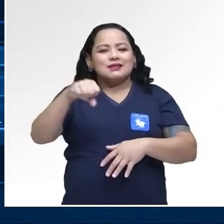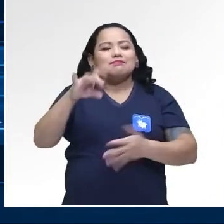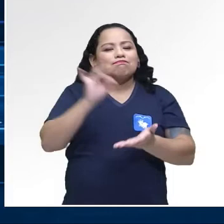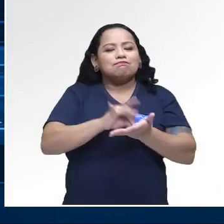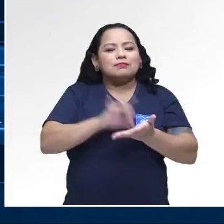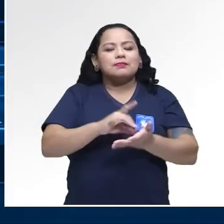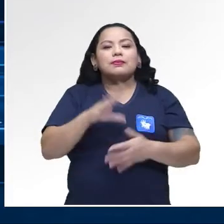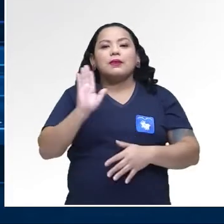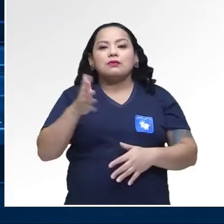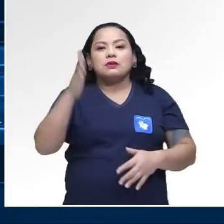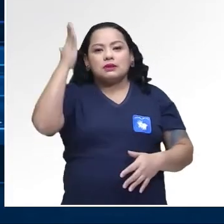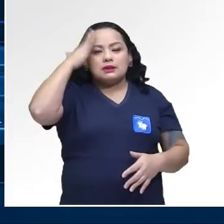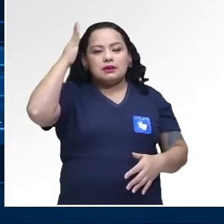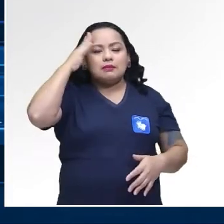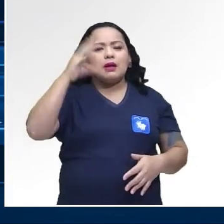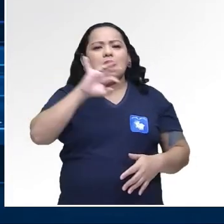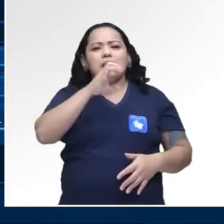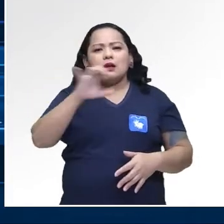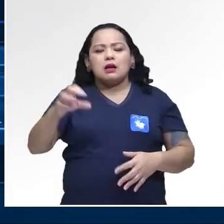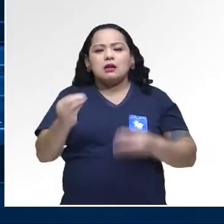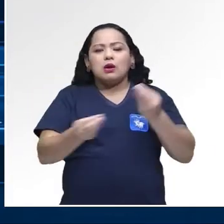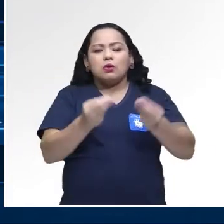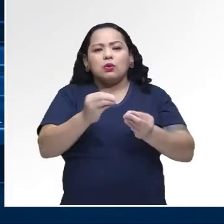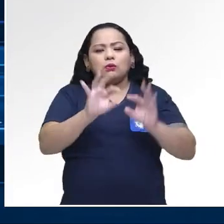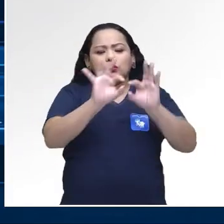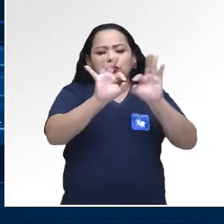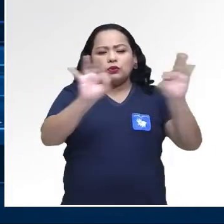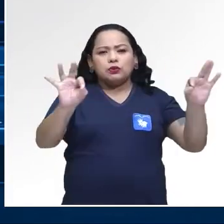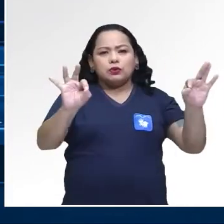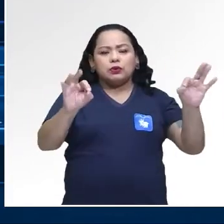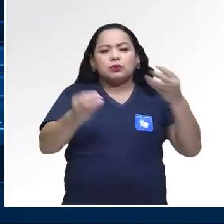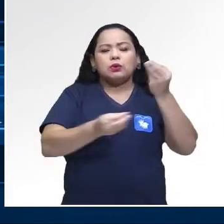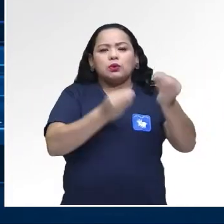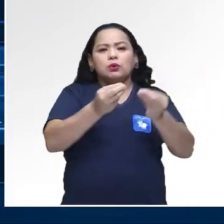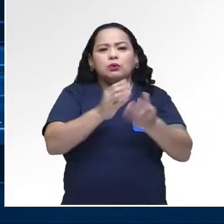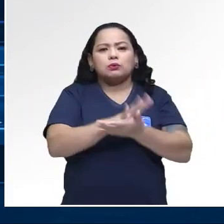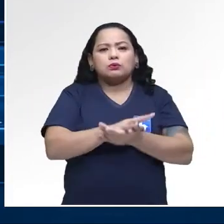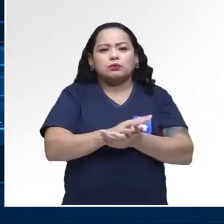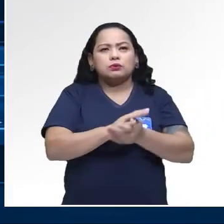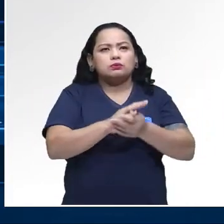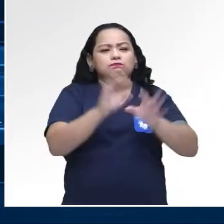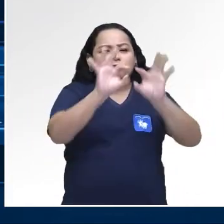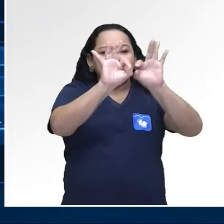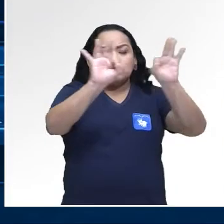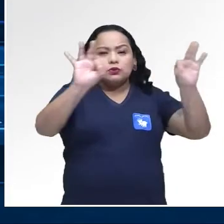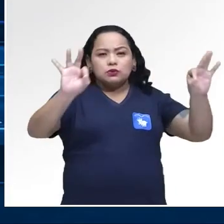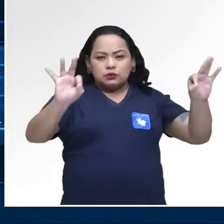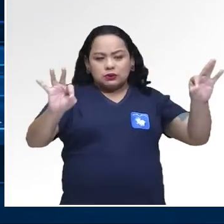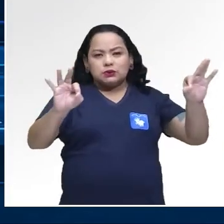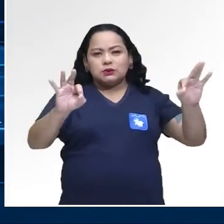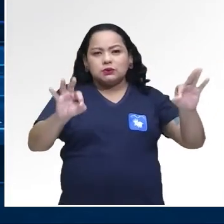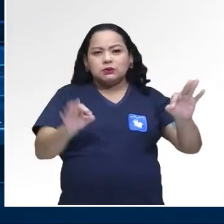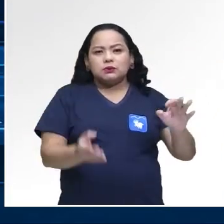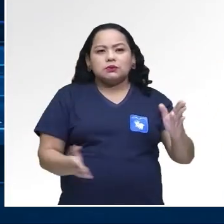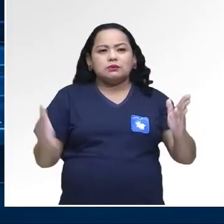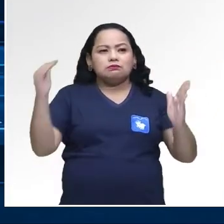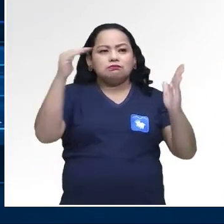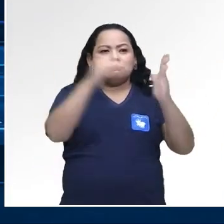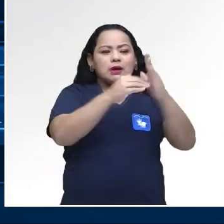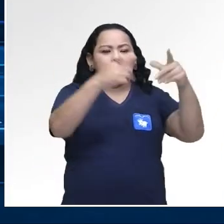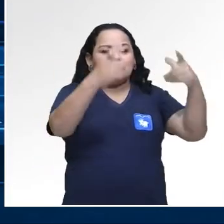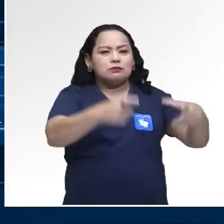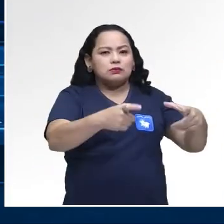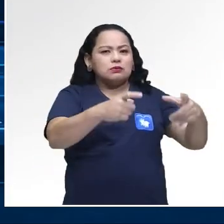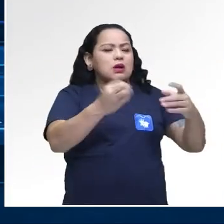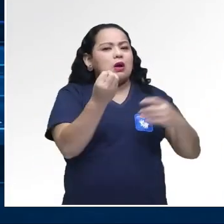já sabe que a energia elétrica ela é conduzida, conduzida ali por fios, que vai levar a eletricidade. E